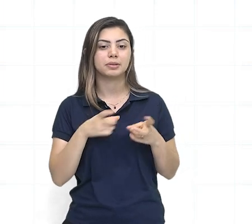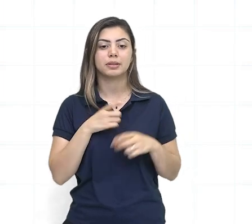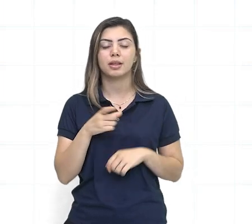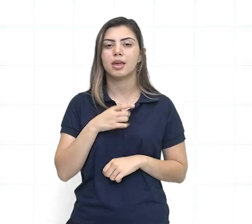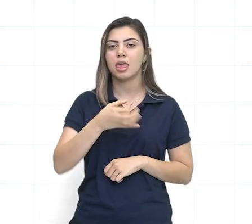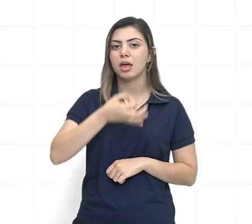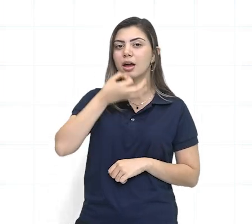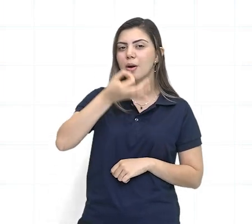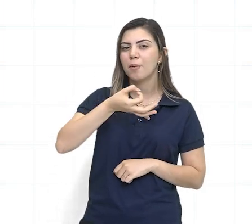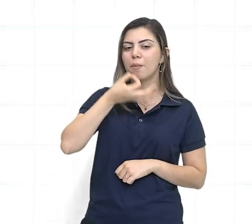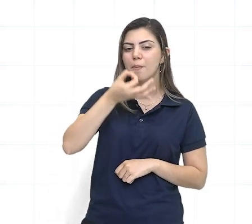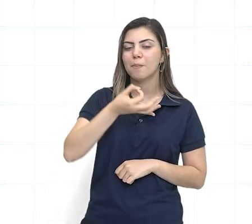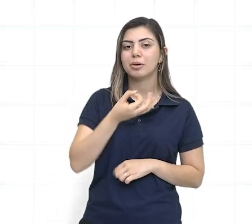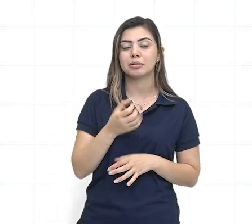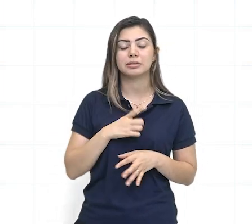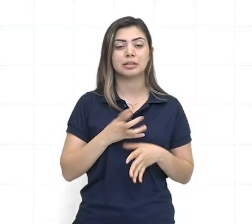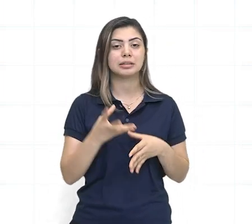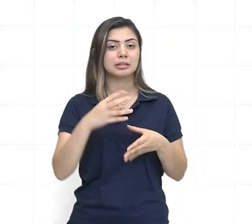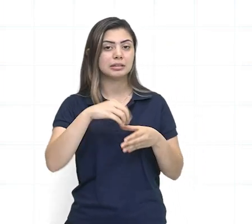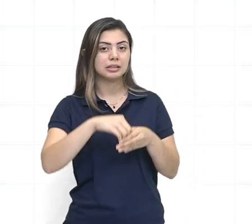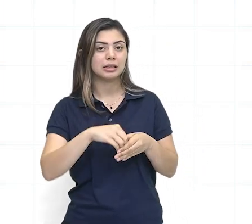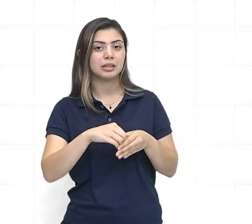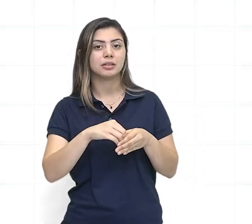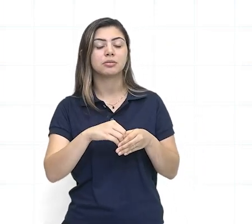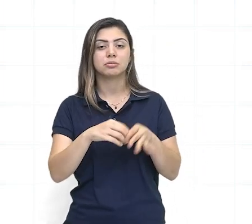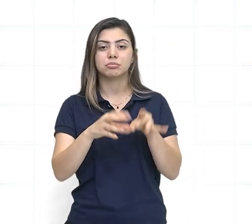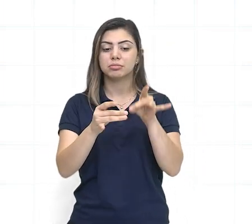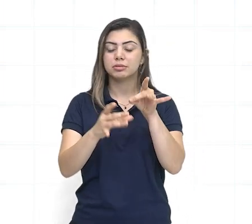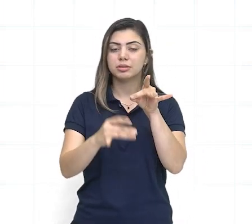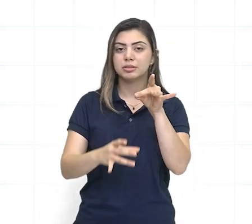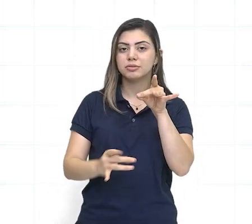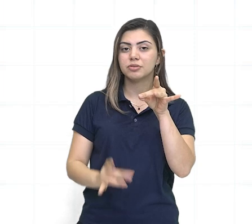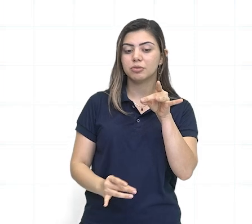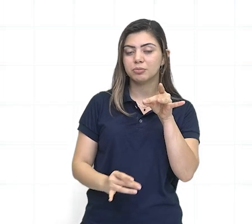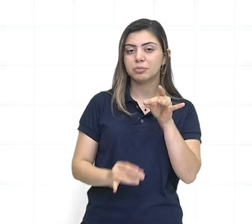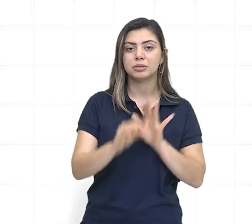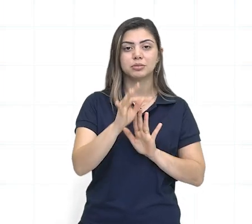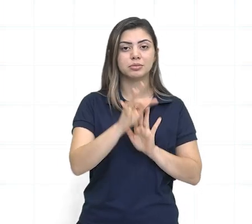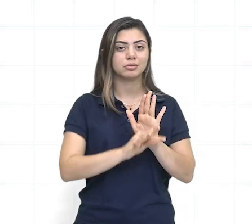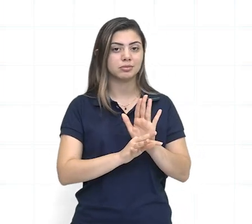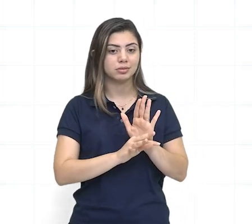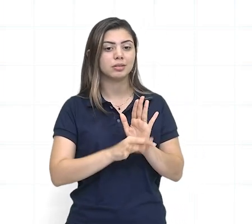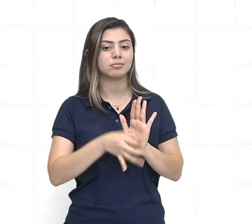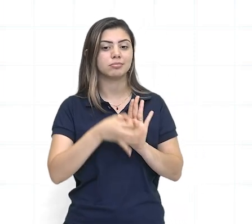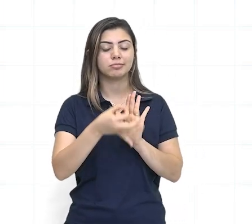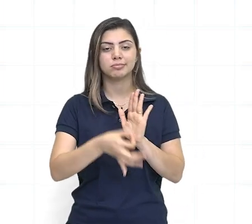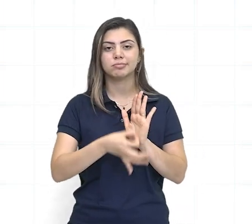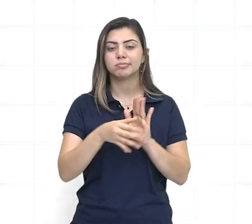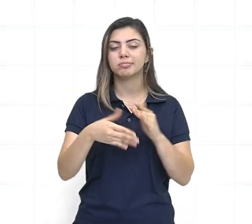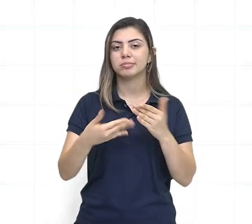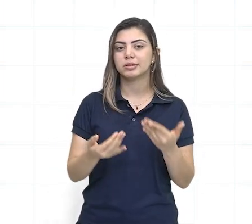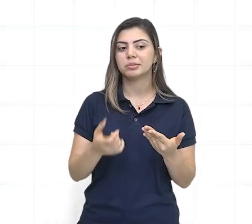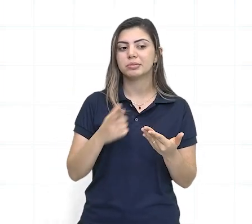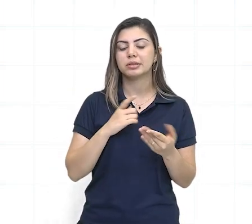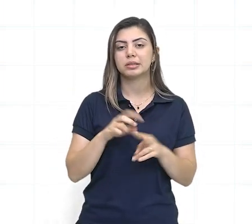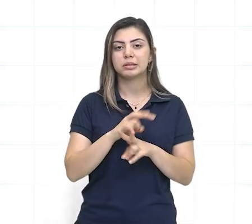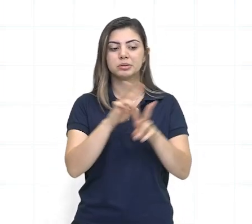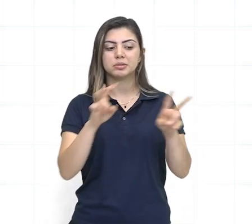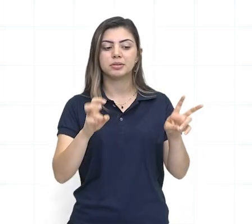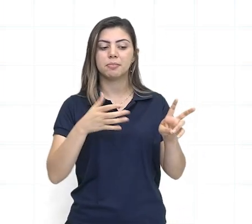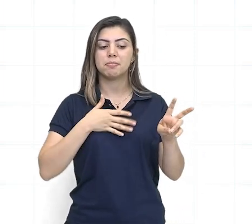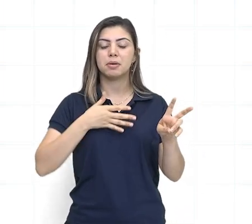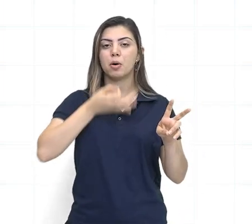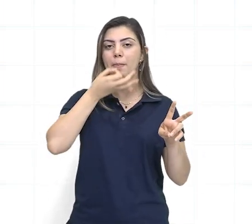argumentos, né, que é feito lá no desenvolvimento do texto dissertativo, ele vai defender, né,